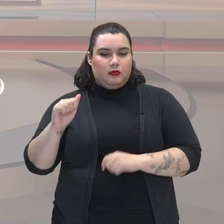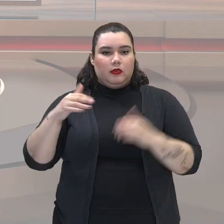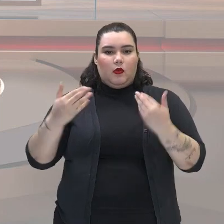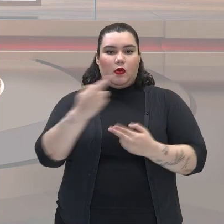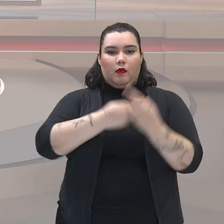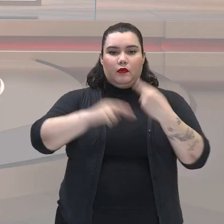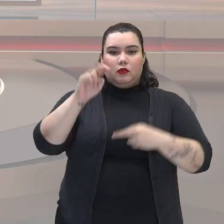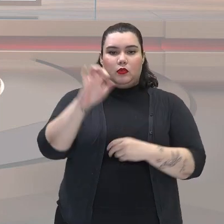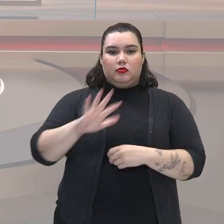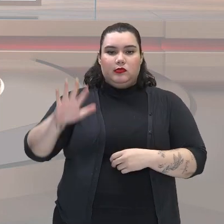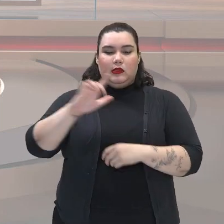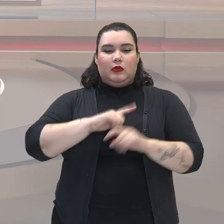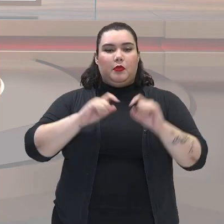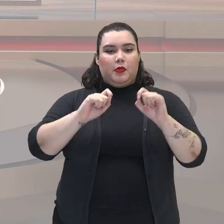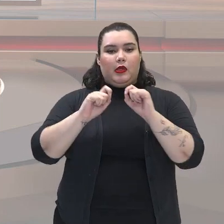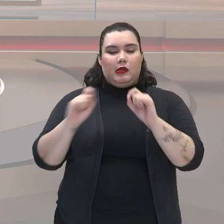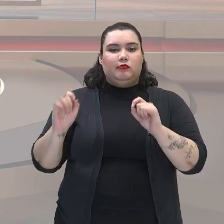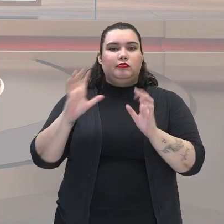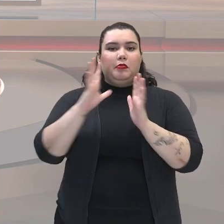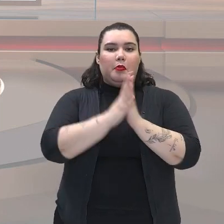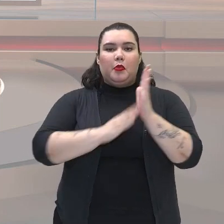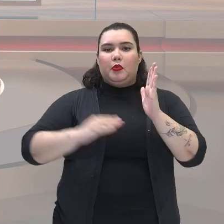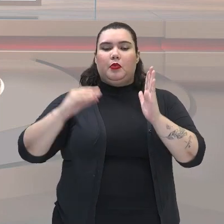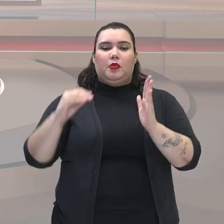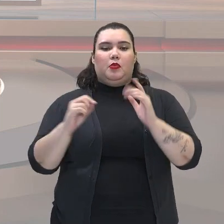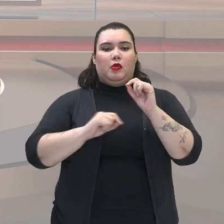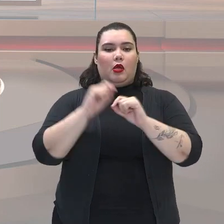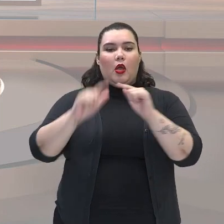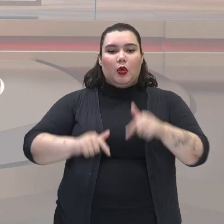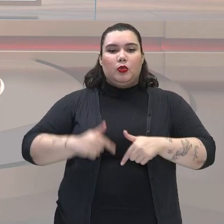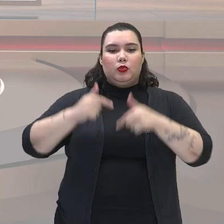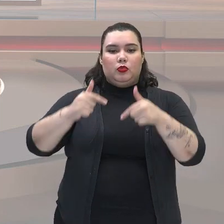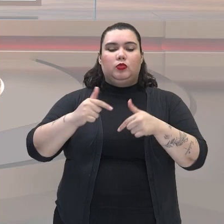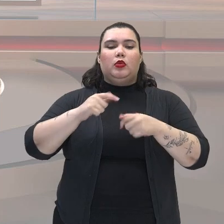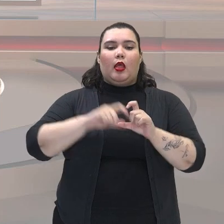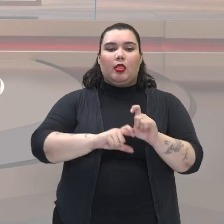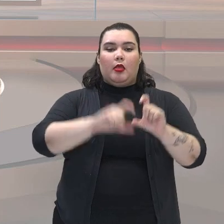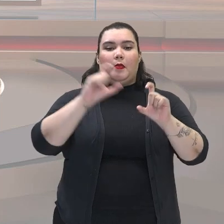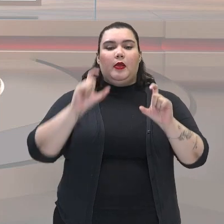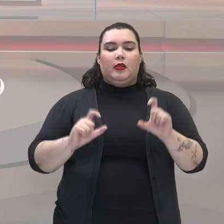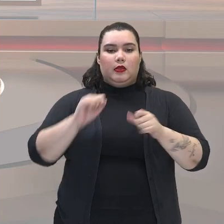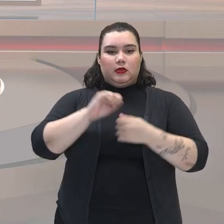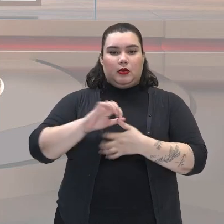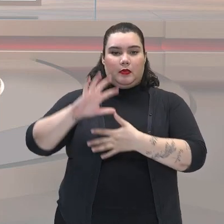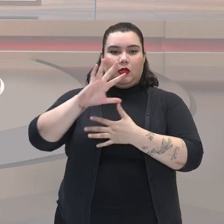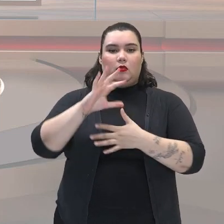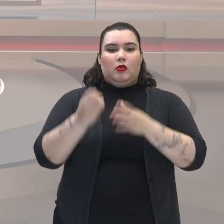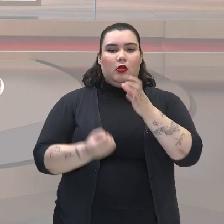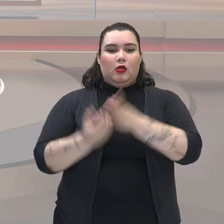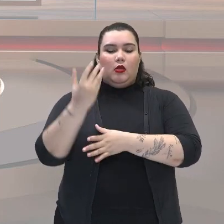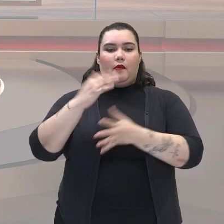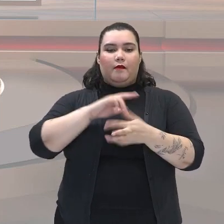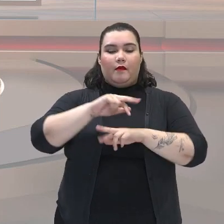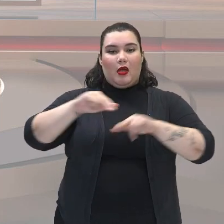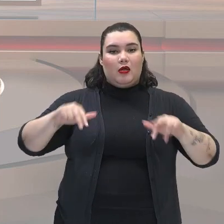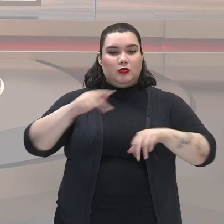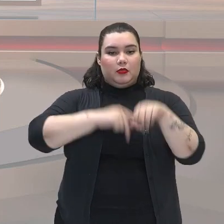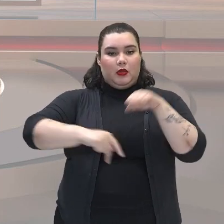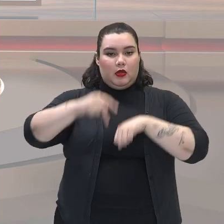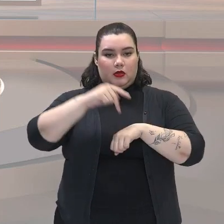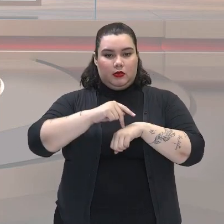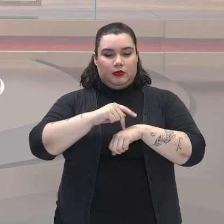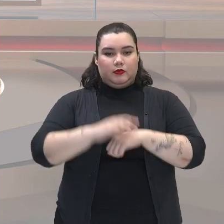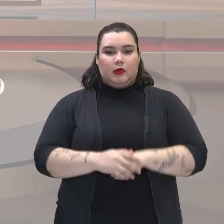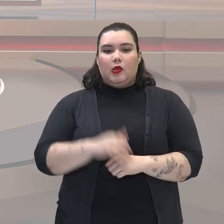pela independência na América Latina, levando à criação de diversos países do continente. Um